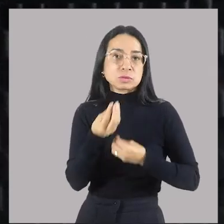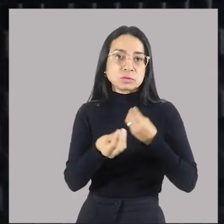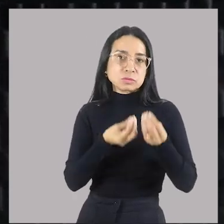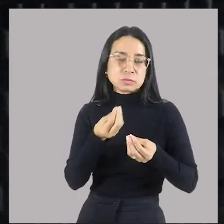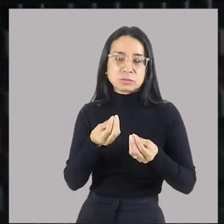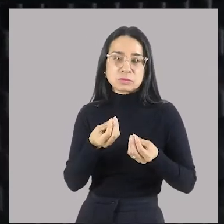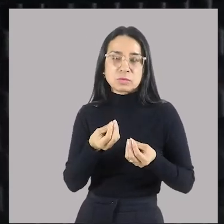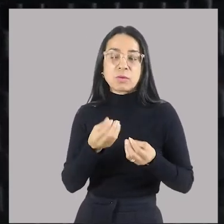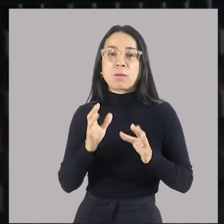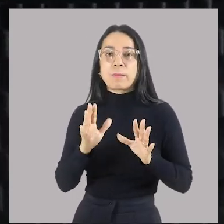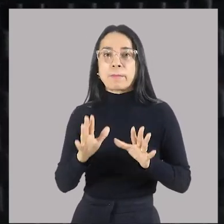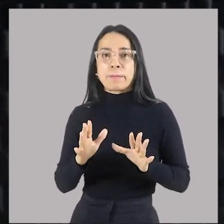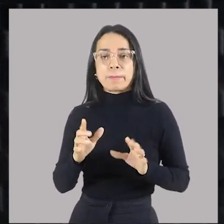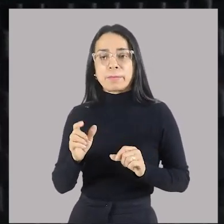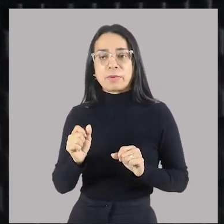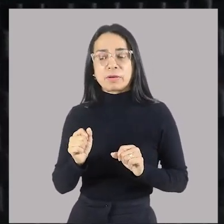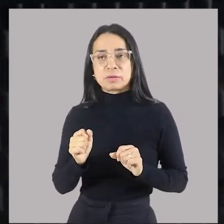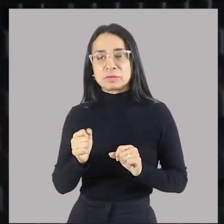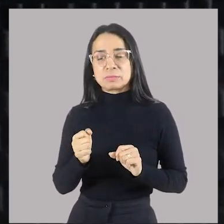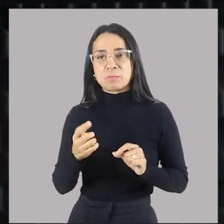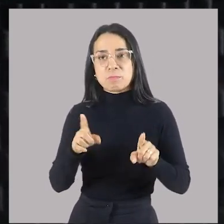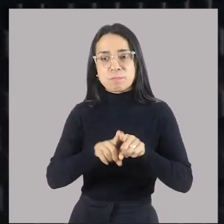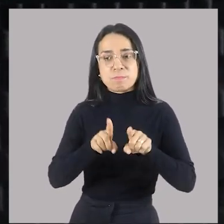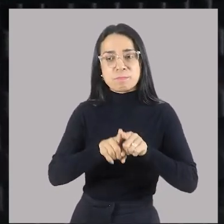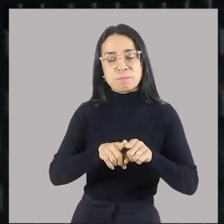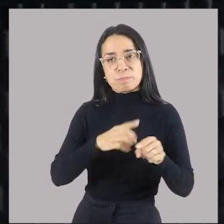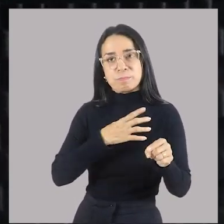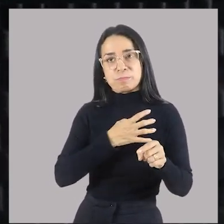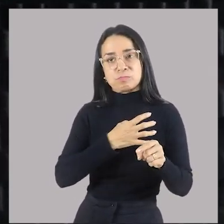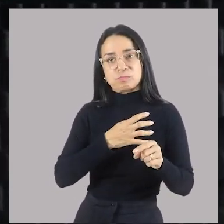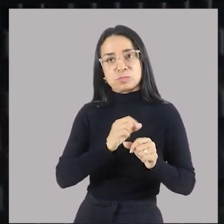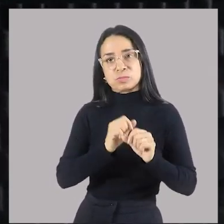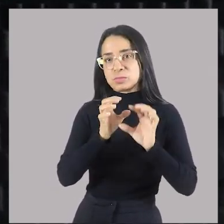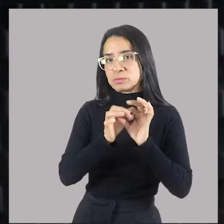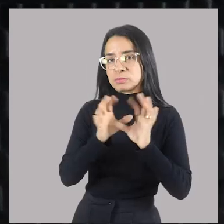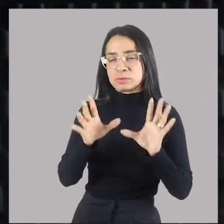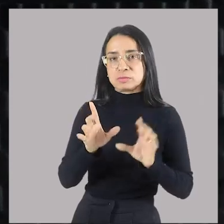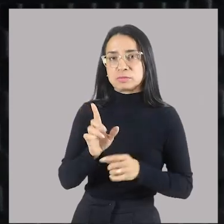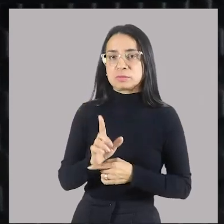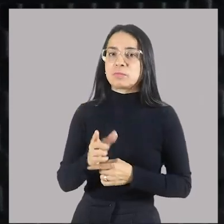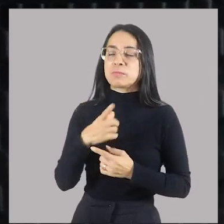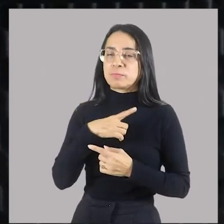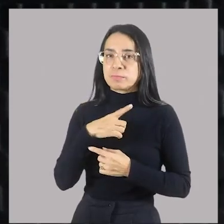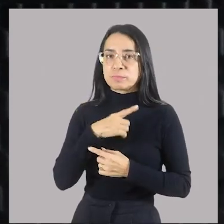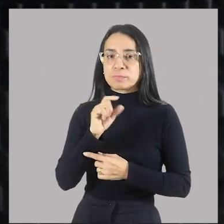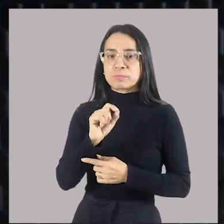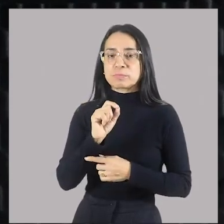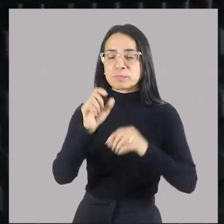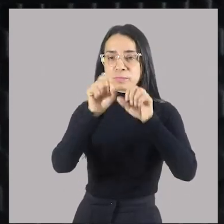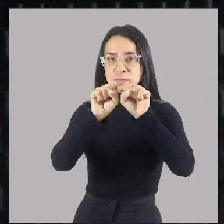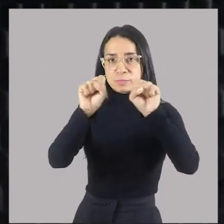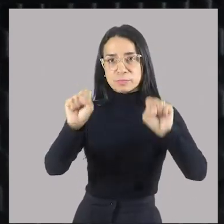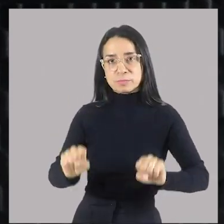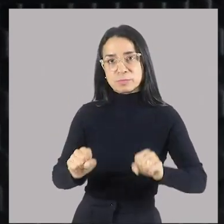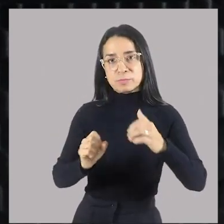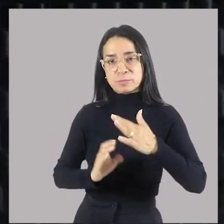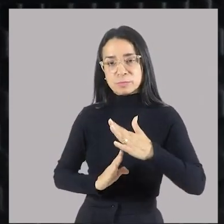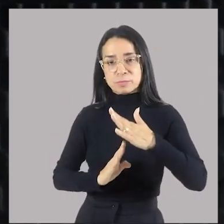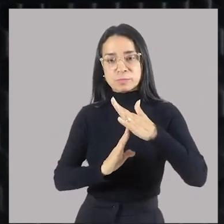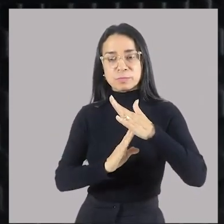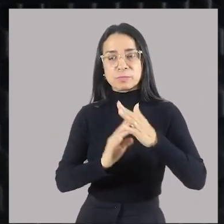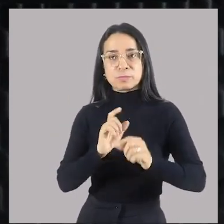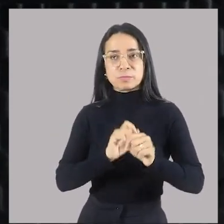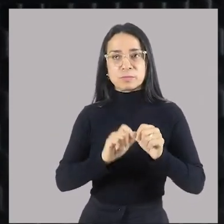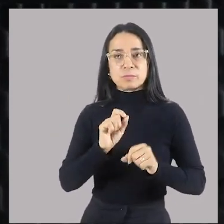forma. Porém, não quer dizer que essas musculaturas, elas agem independentes. Não, elas têm um sistema controlador. E